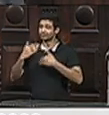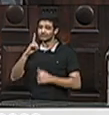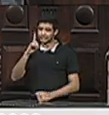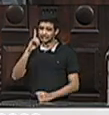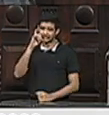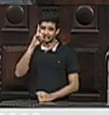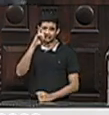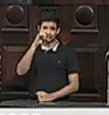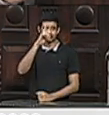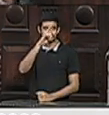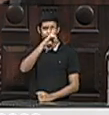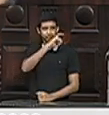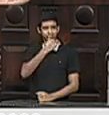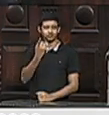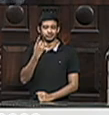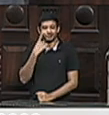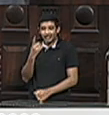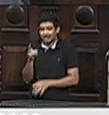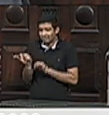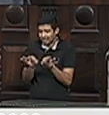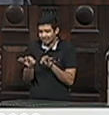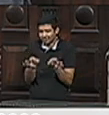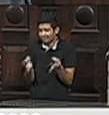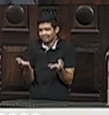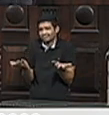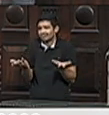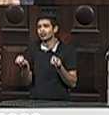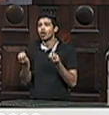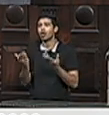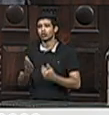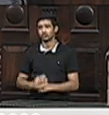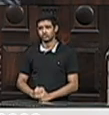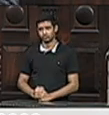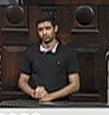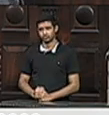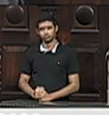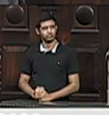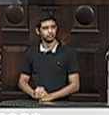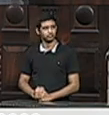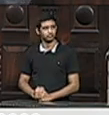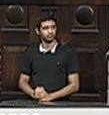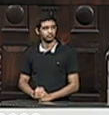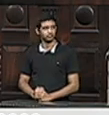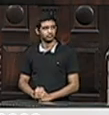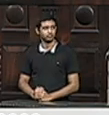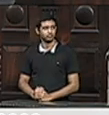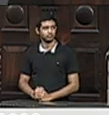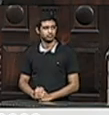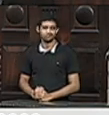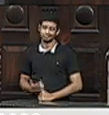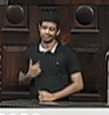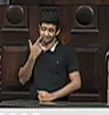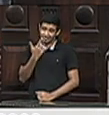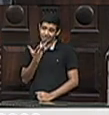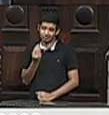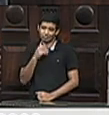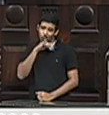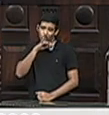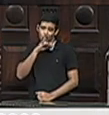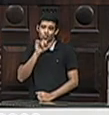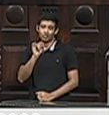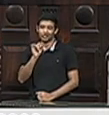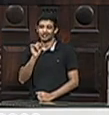quanto, deputado Milton Rangel, a frequência. Algumas entidades não se fazem representar no Conselho há algum